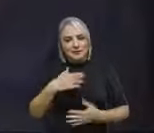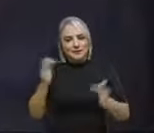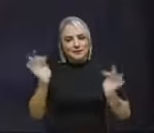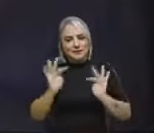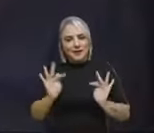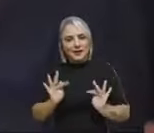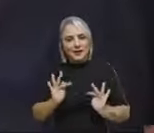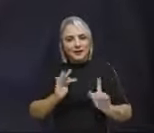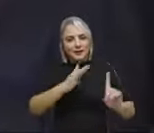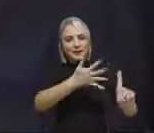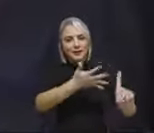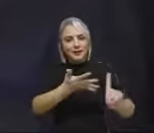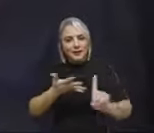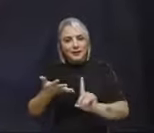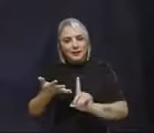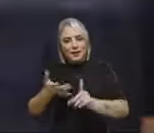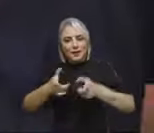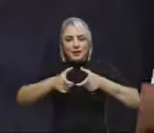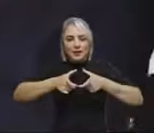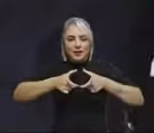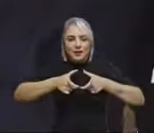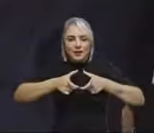homenageado com uma medalha que me colocam,